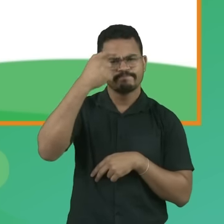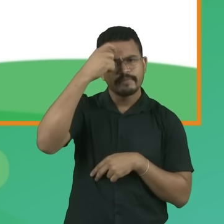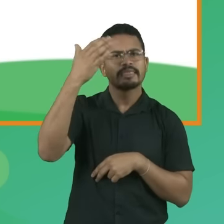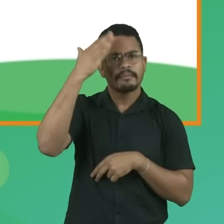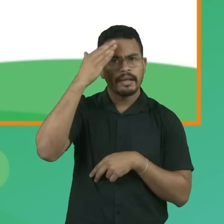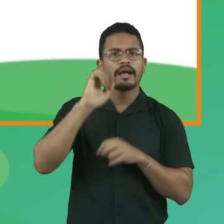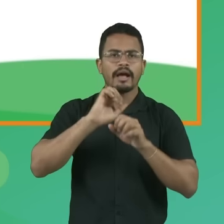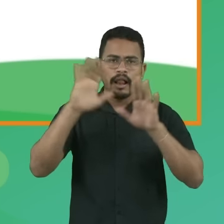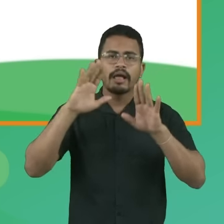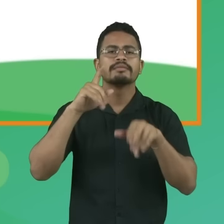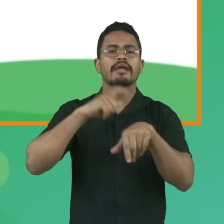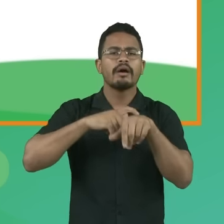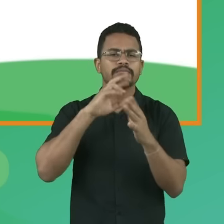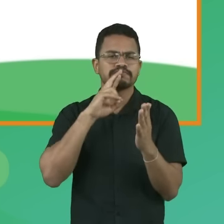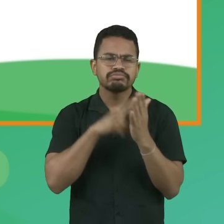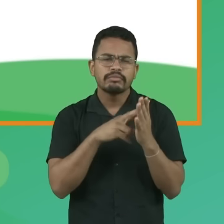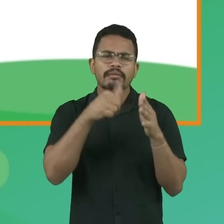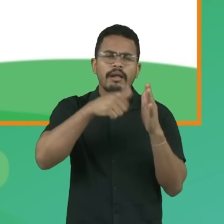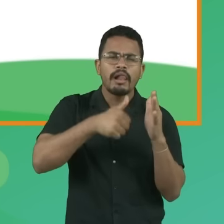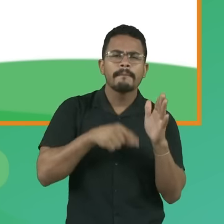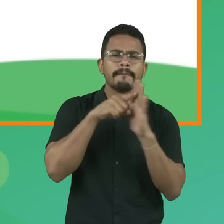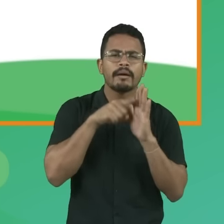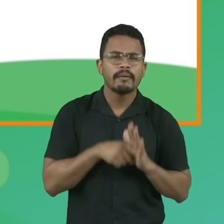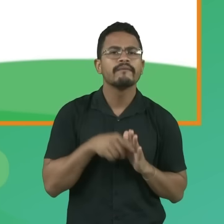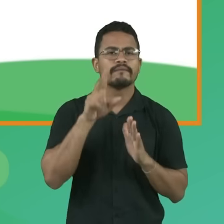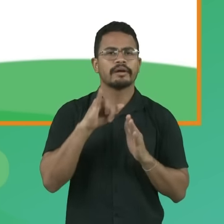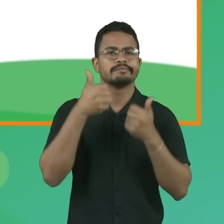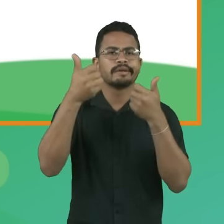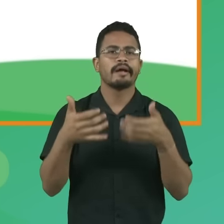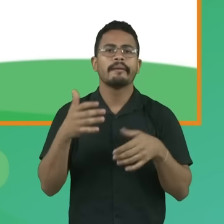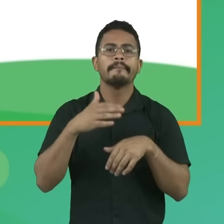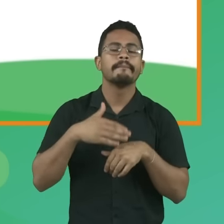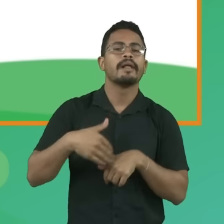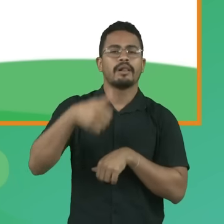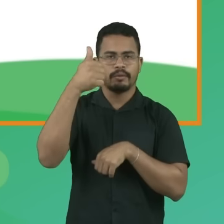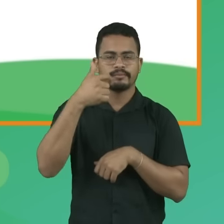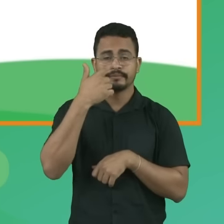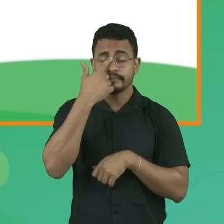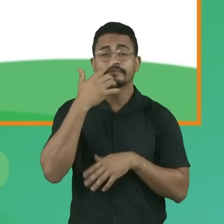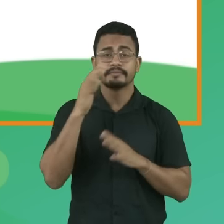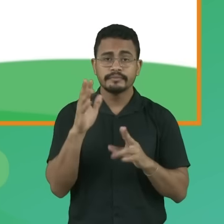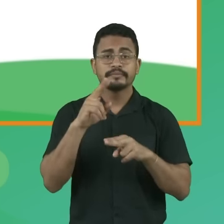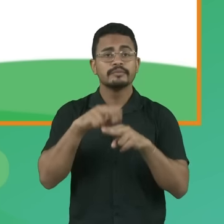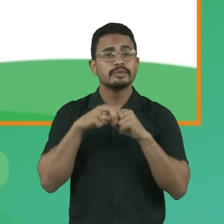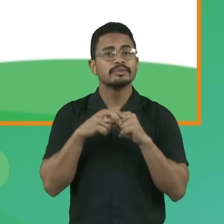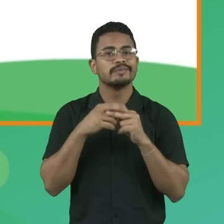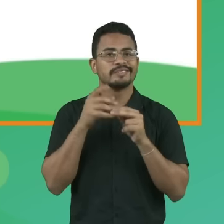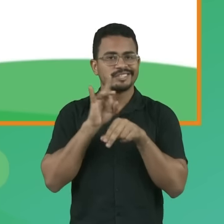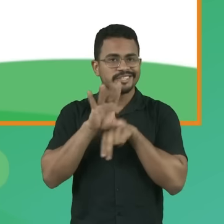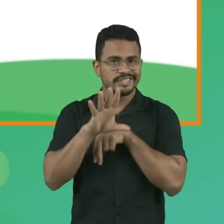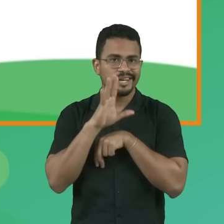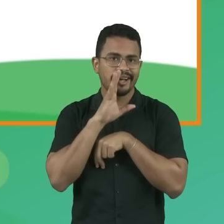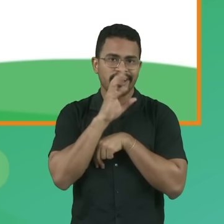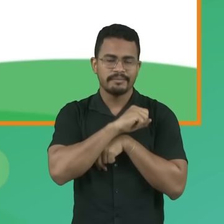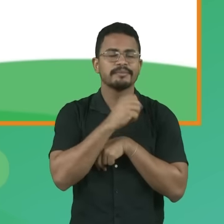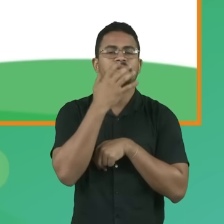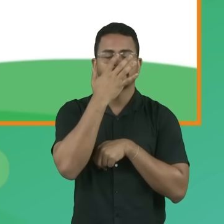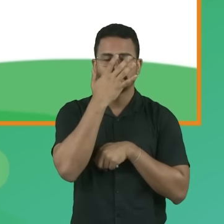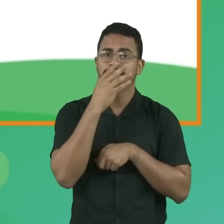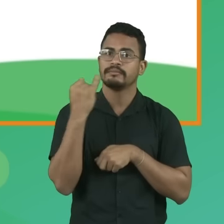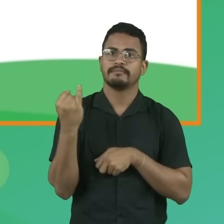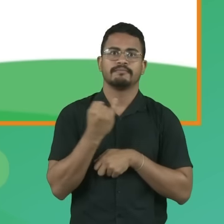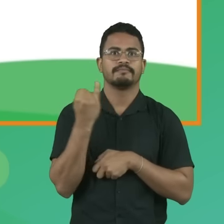responder, de analisar as questões que vão vir pela frente. E aí eu já adianto para vocês uma dica muito